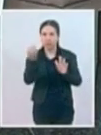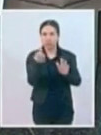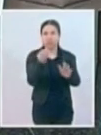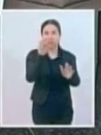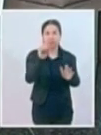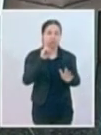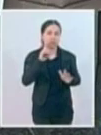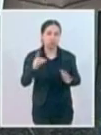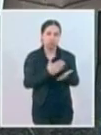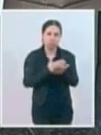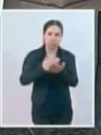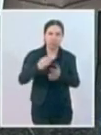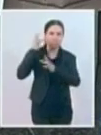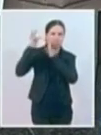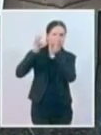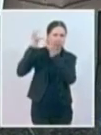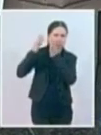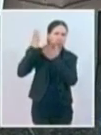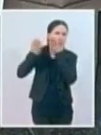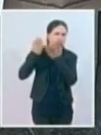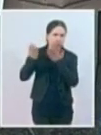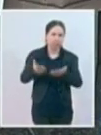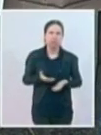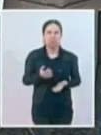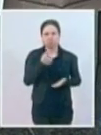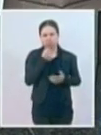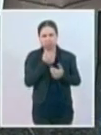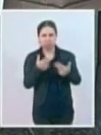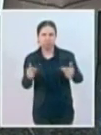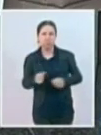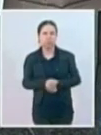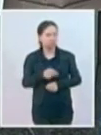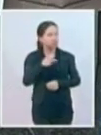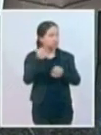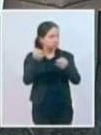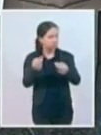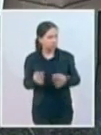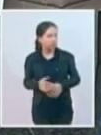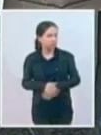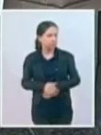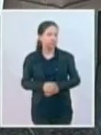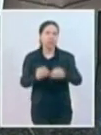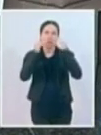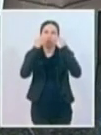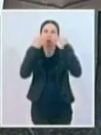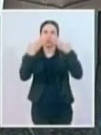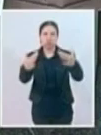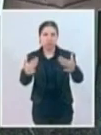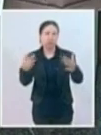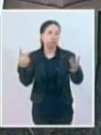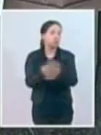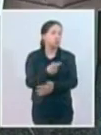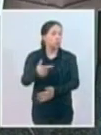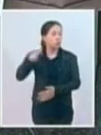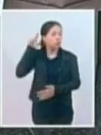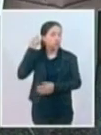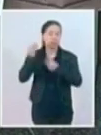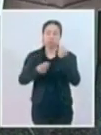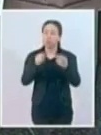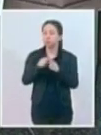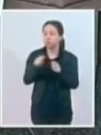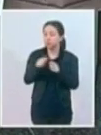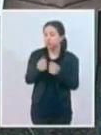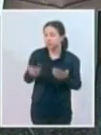início do tratamento. Gostaria que o senhor falasse sobre essa audiência pública, como é que vocês trabalharam para que ela acontecesse aqui na Câmara